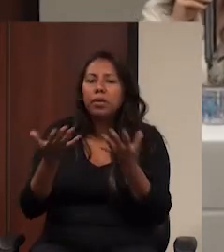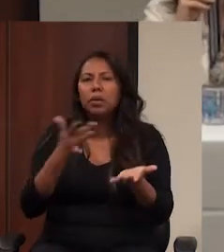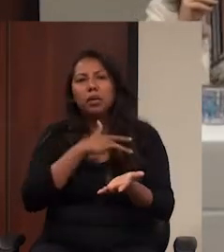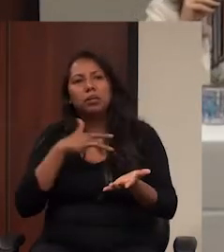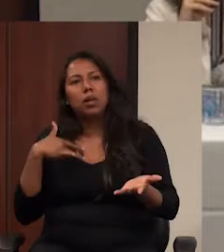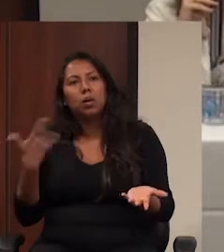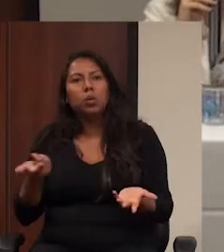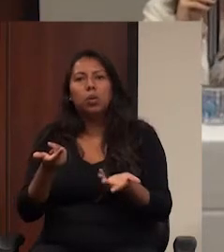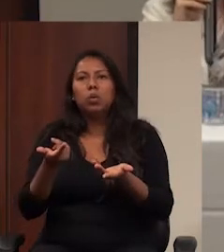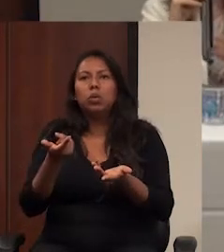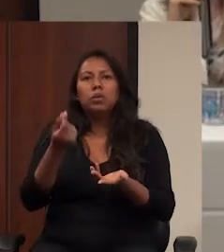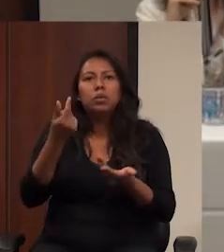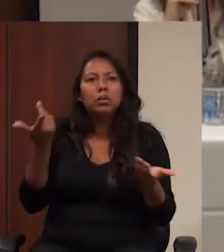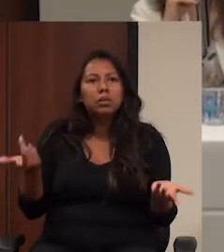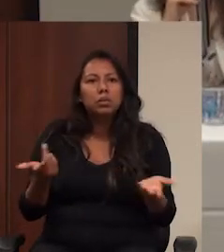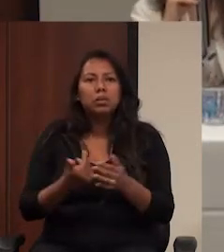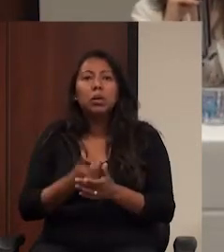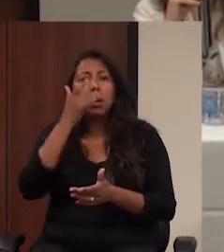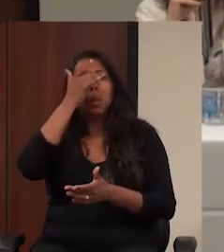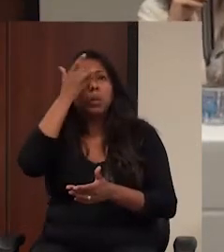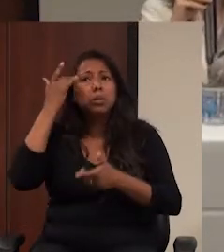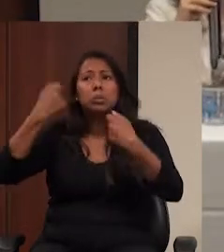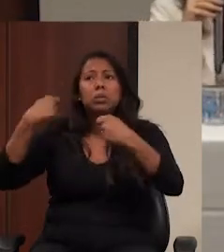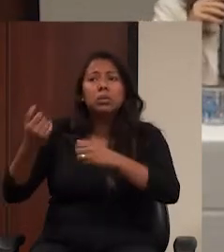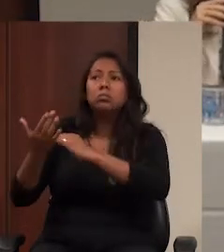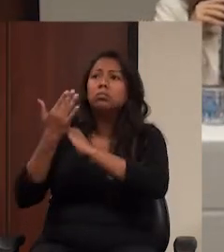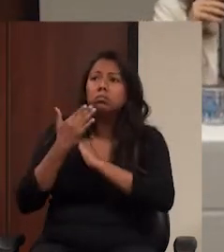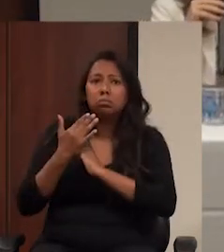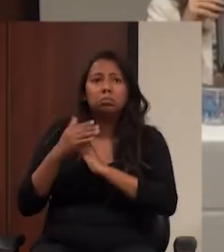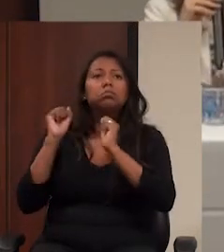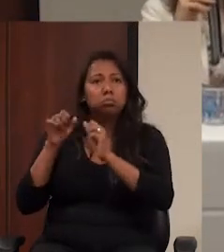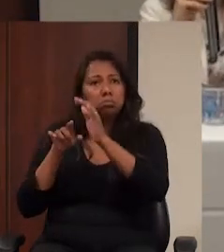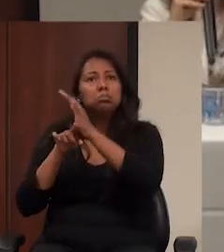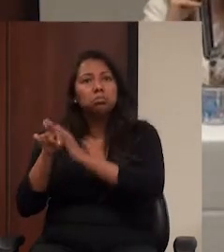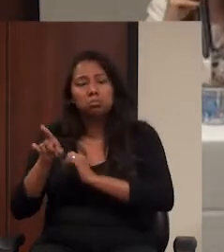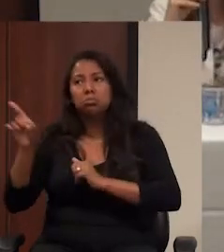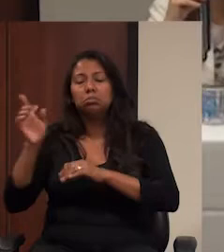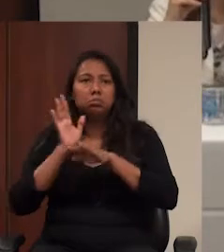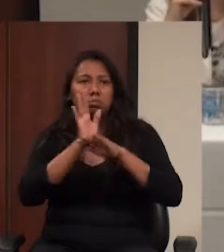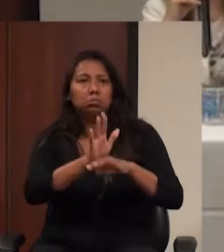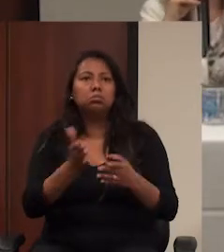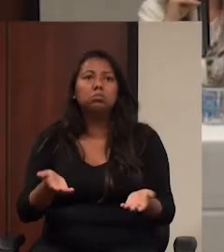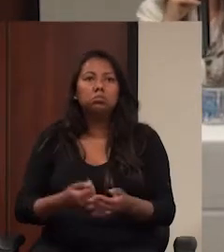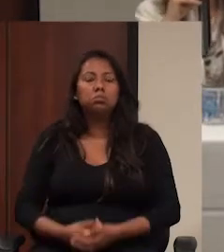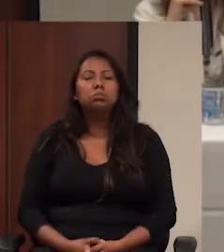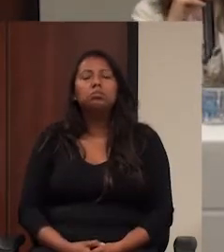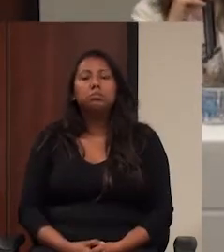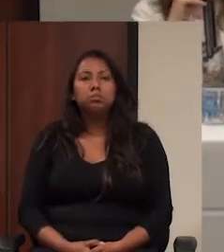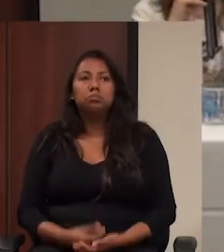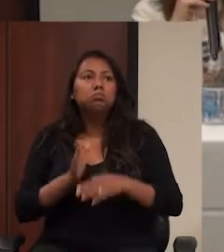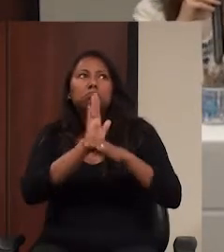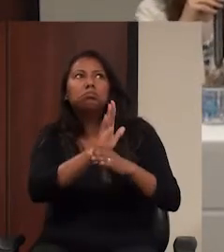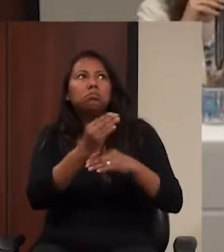saúde, questões financeiras. No que a pessoa precisa do apoio, ela recorre a esse ombudsman pessoal e ele vai ajudar ela o